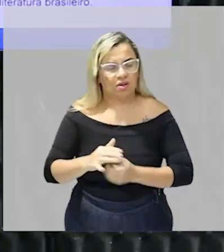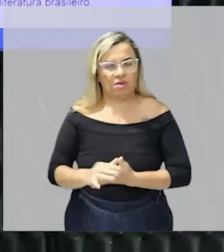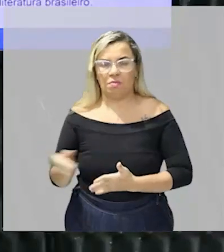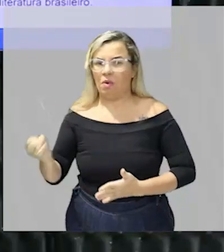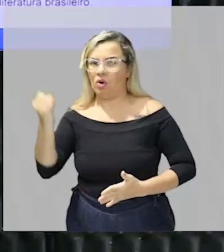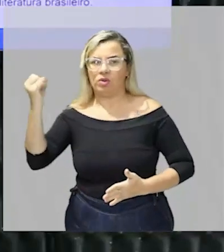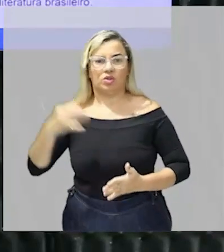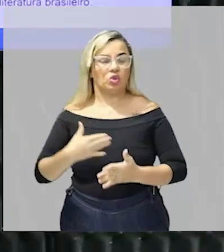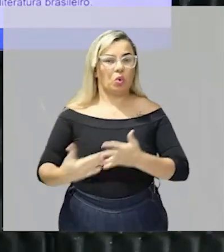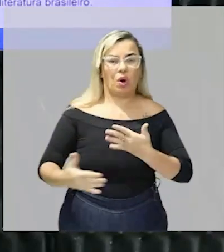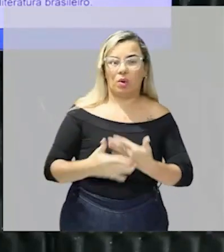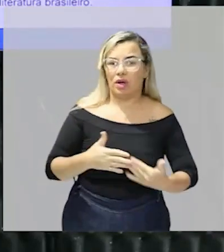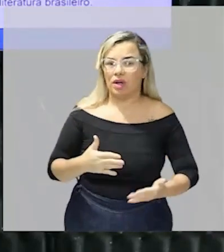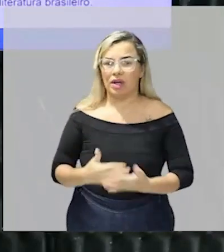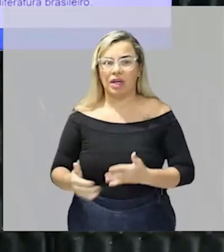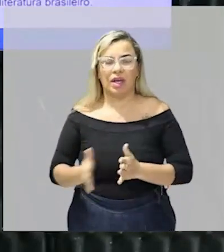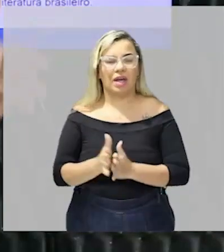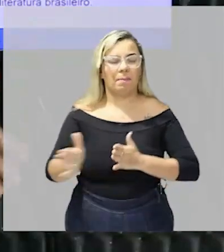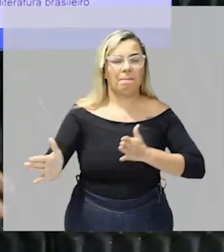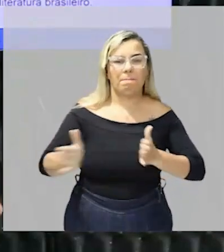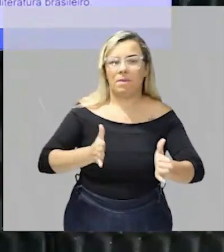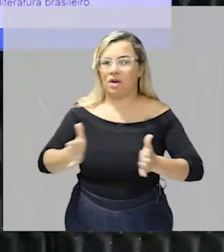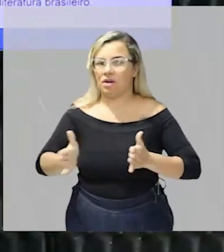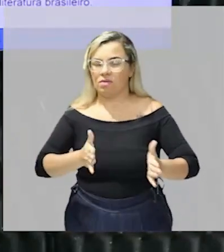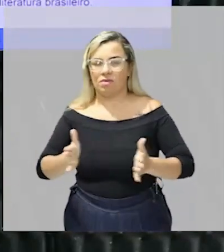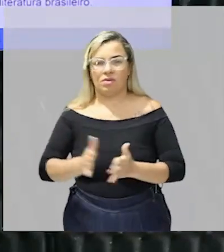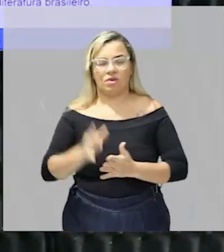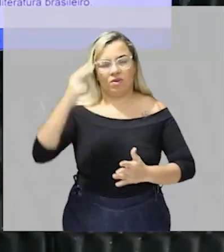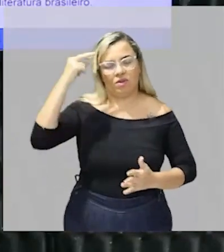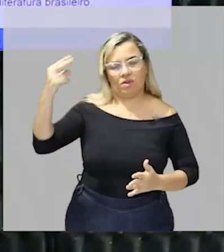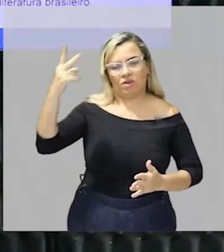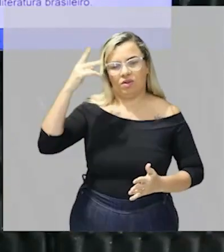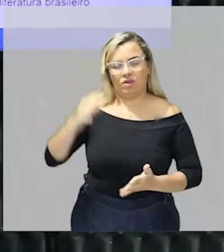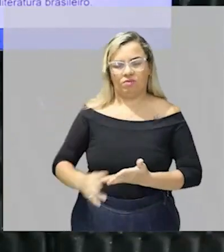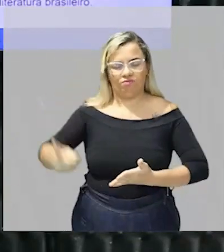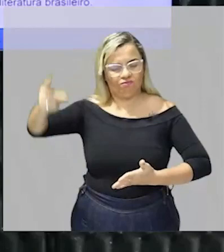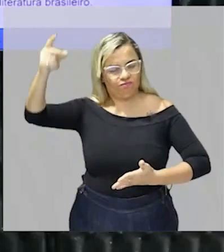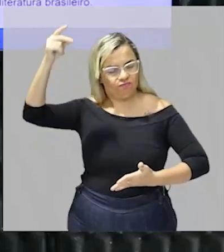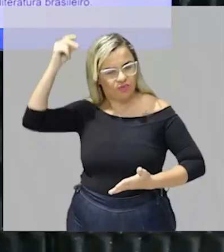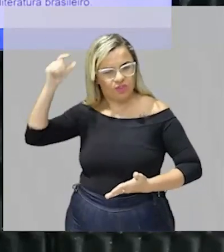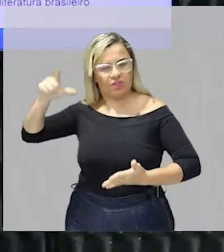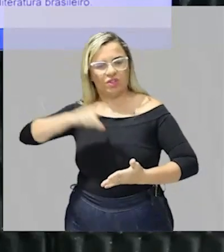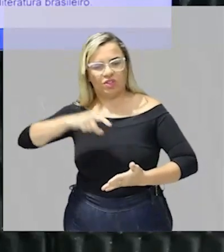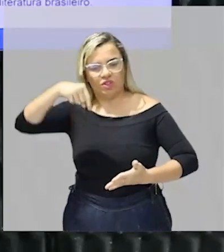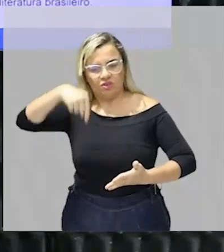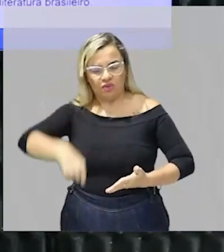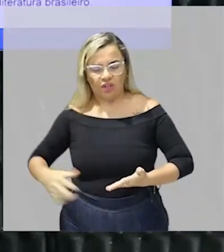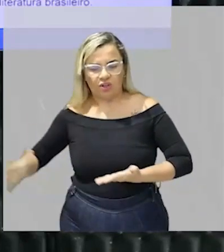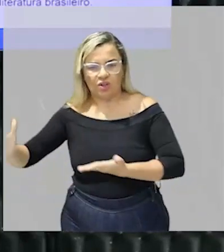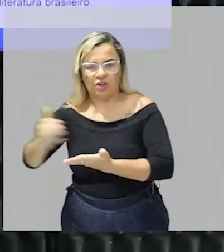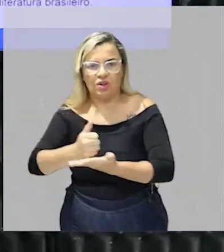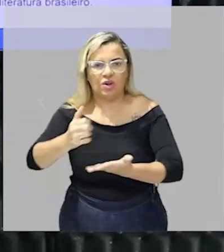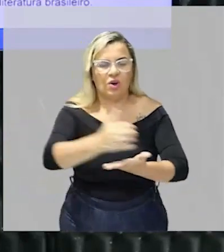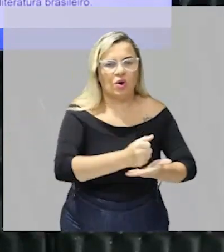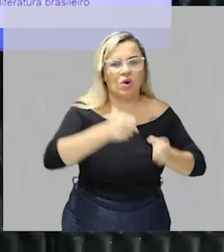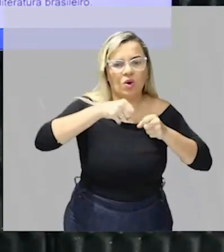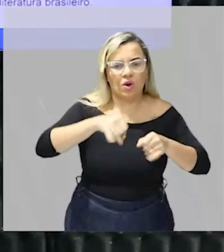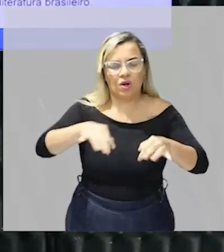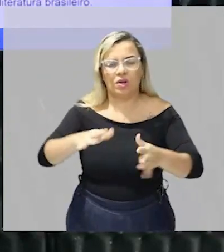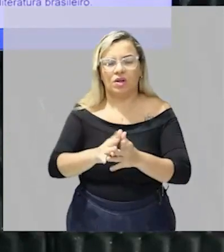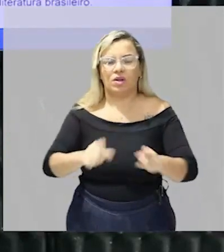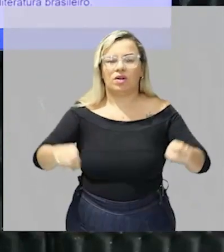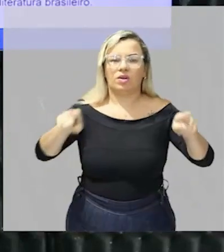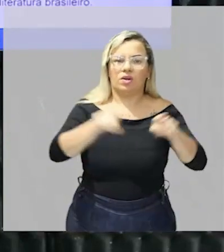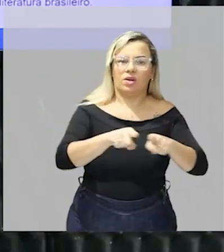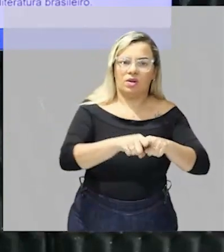momento. Tanto da época dos cronistas que estiveram com os conquistadores ou colonizadores, ou por cronistas que vão fazer um